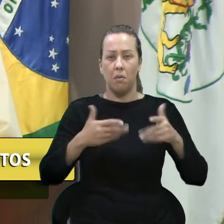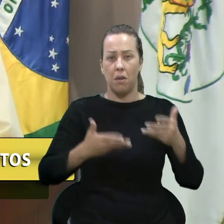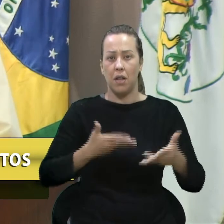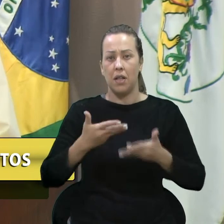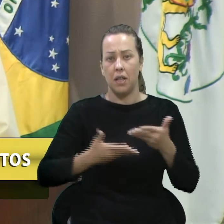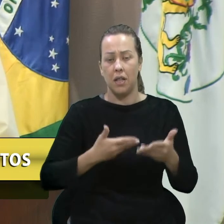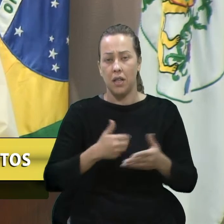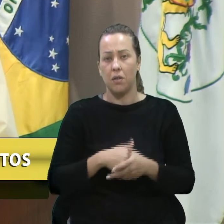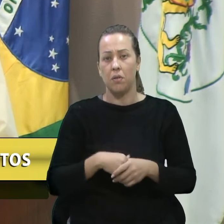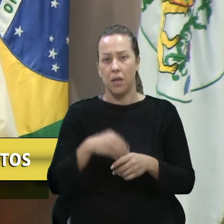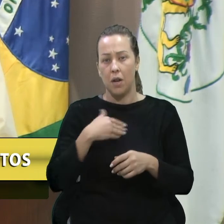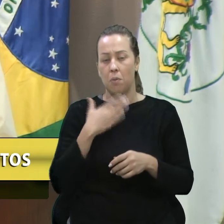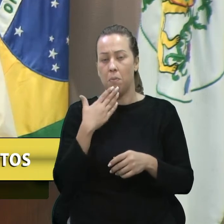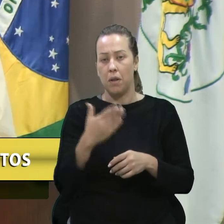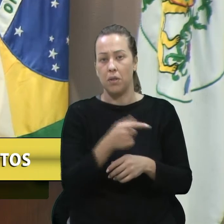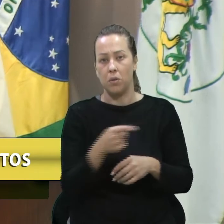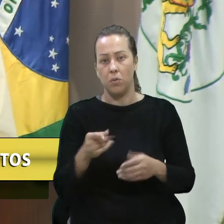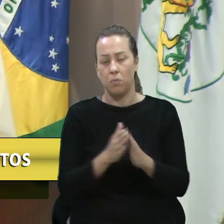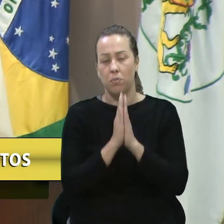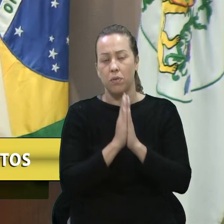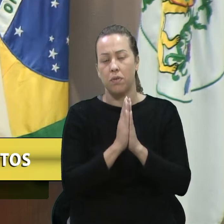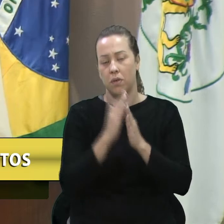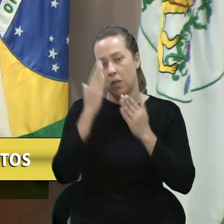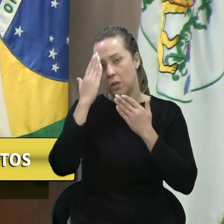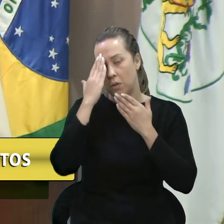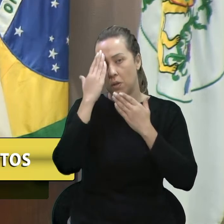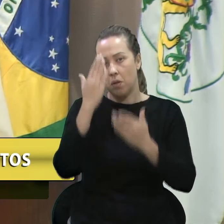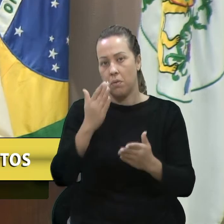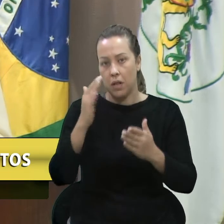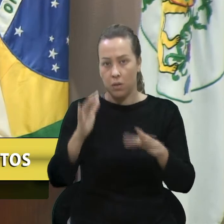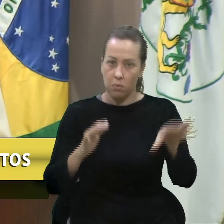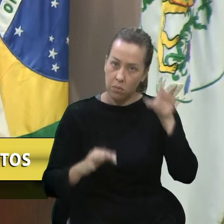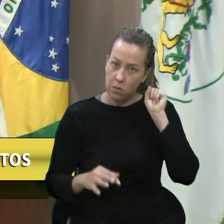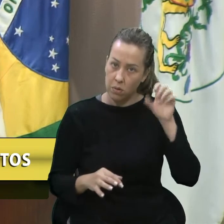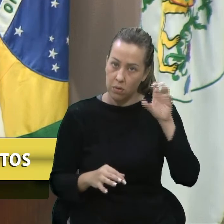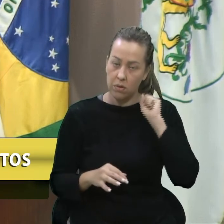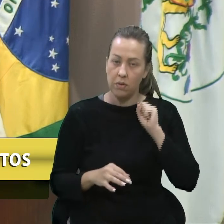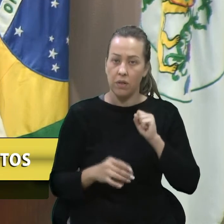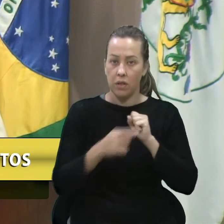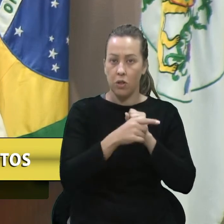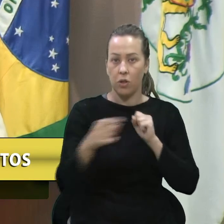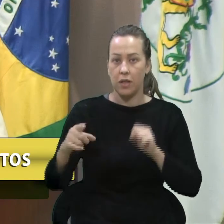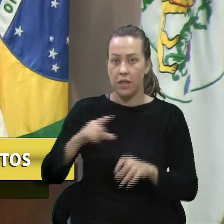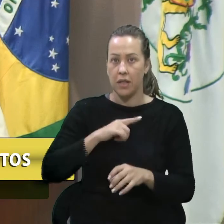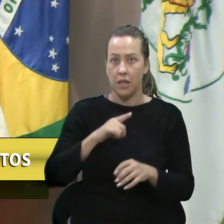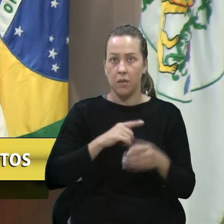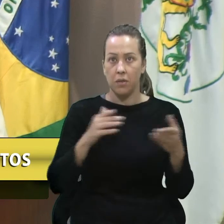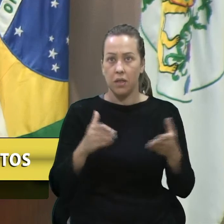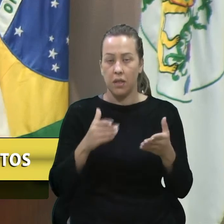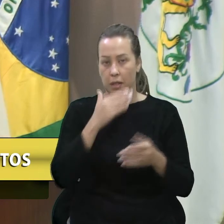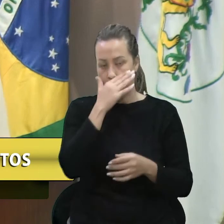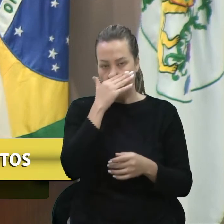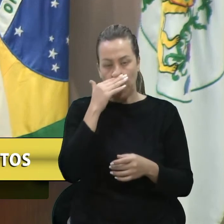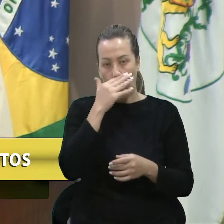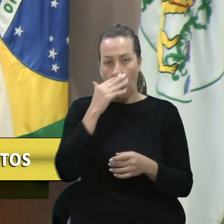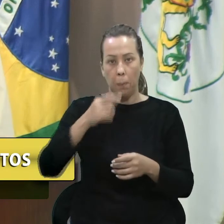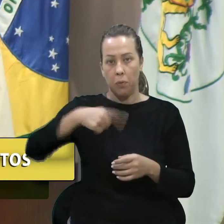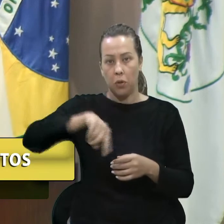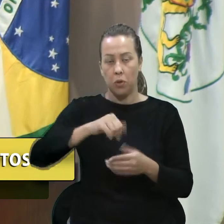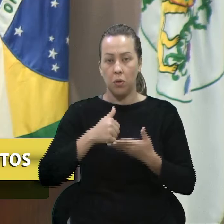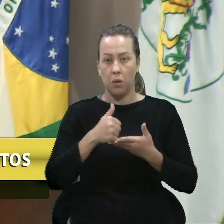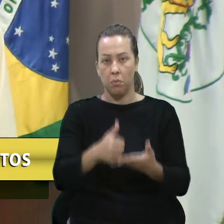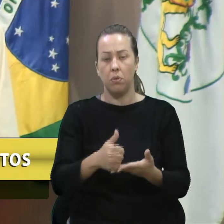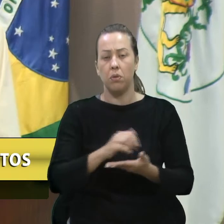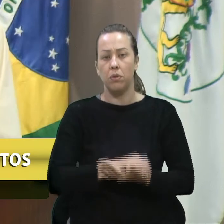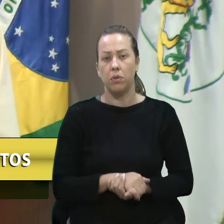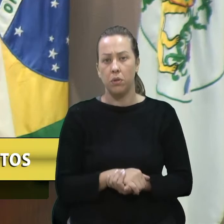faço aqui esse choro. Muito obrigado por nos ouvir. Nós temos aqui, então, o nosso apoiador, que é